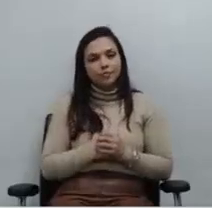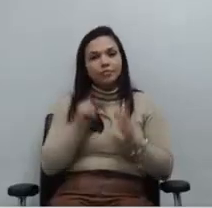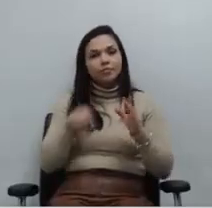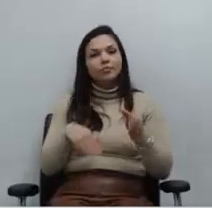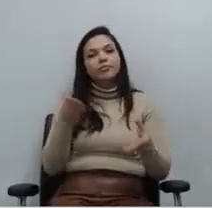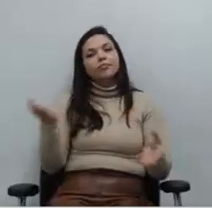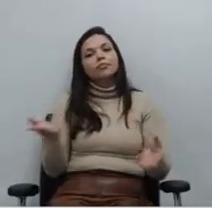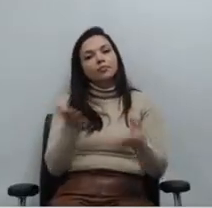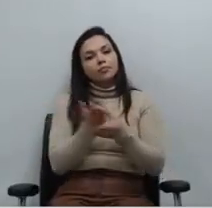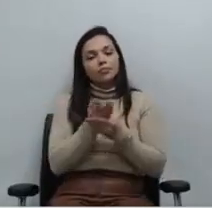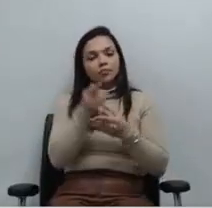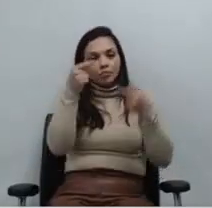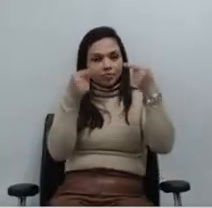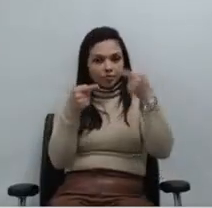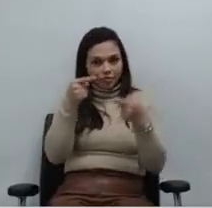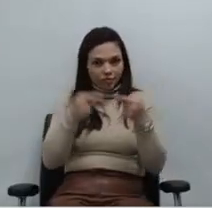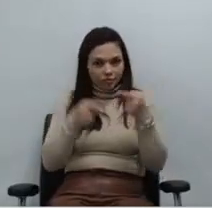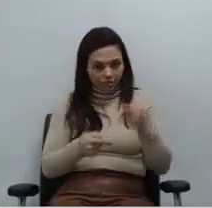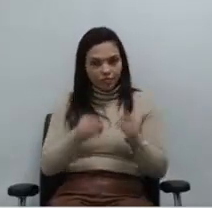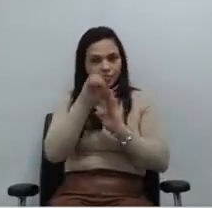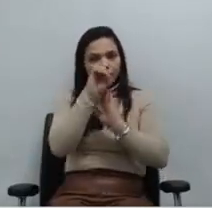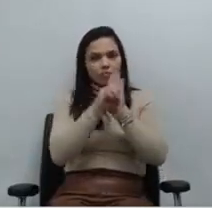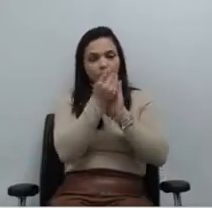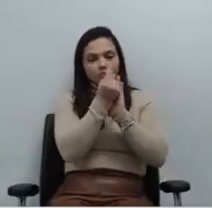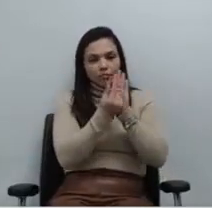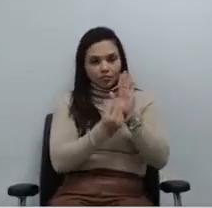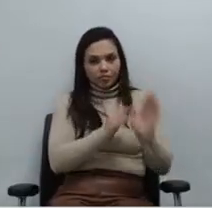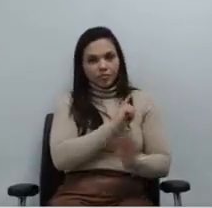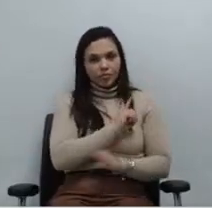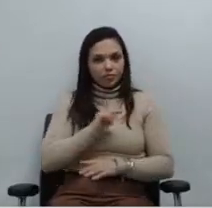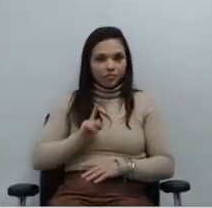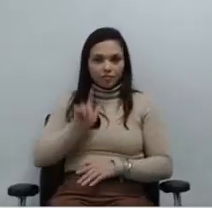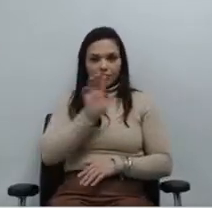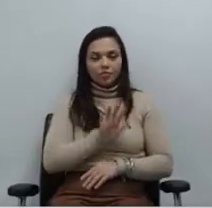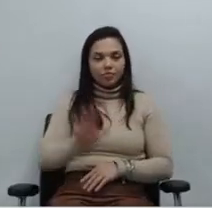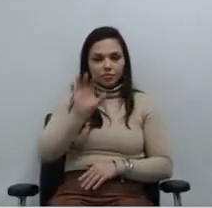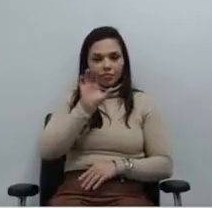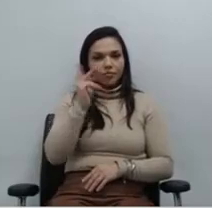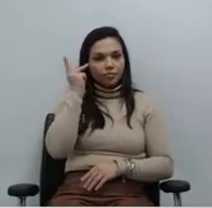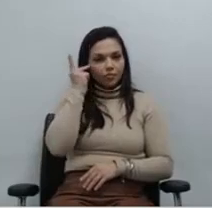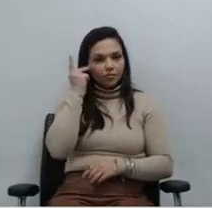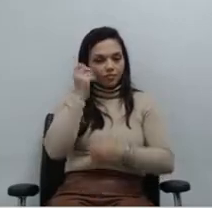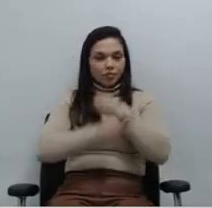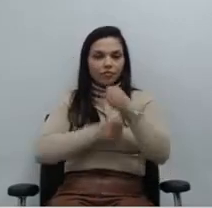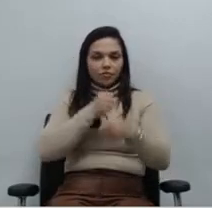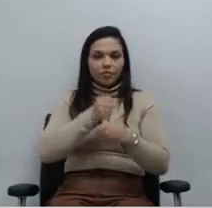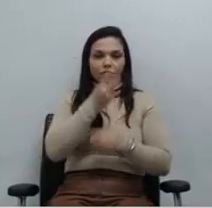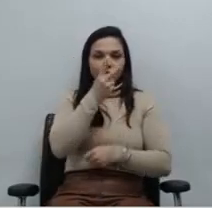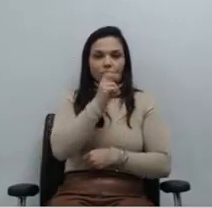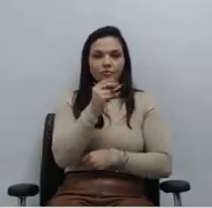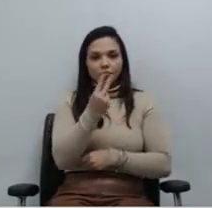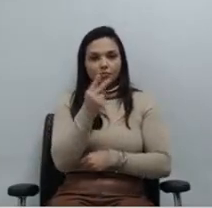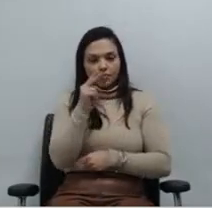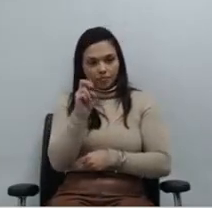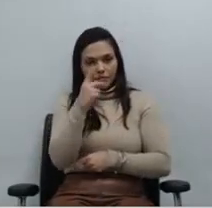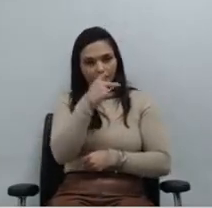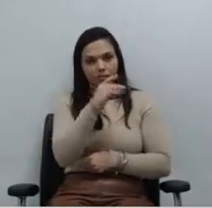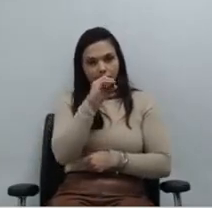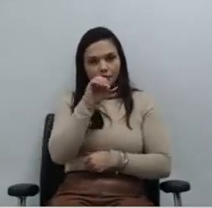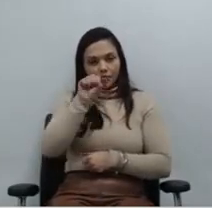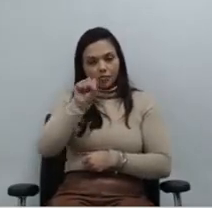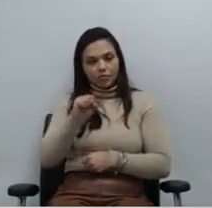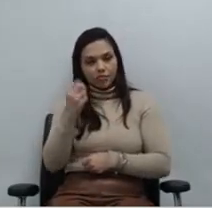processo de discussão da proposta orçamentária setorial da Defensoria Pública do Estado de São Paulo para o exercício de 2025, POS